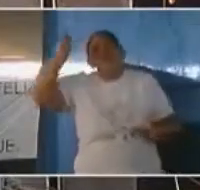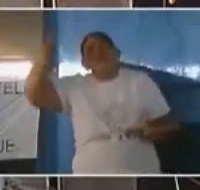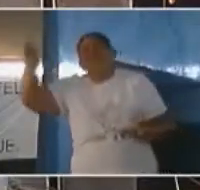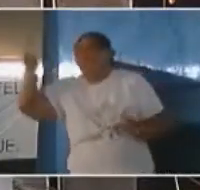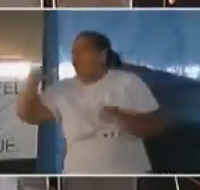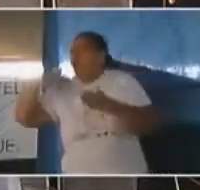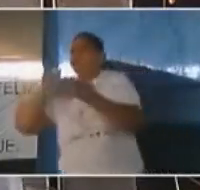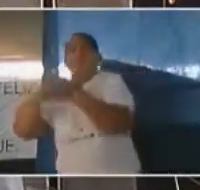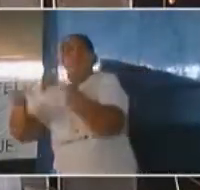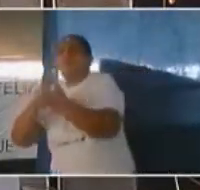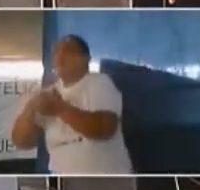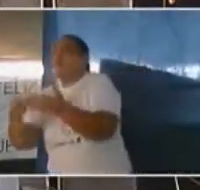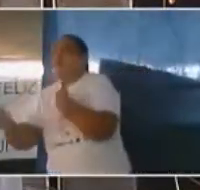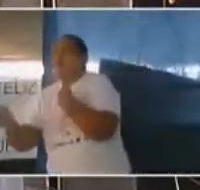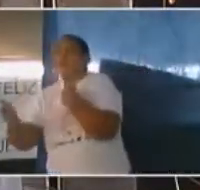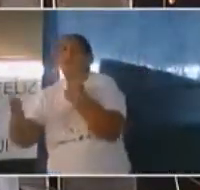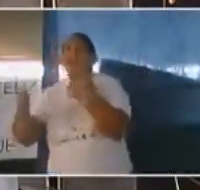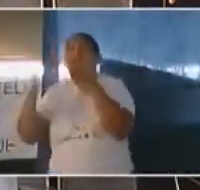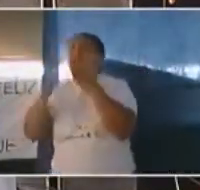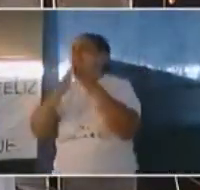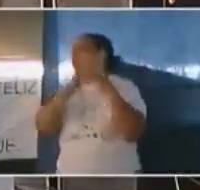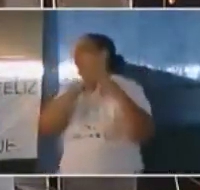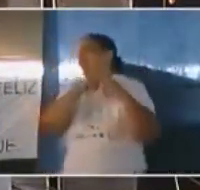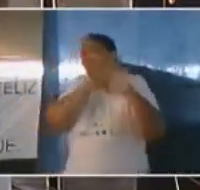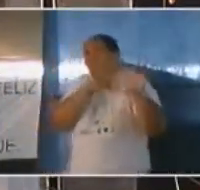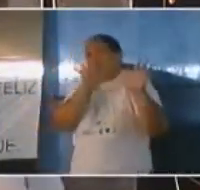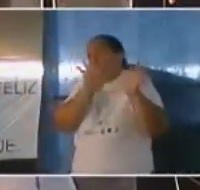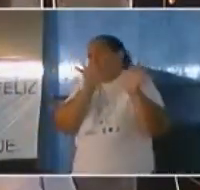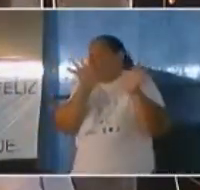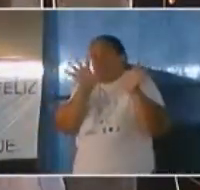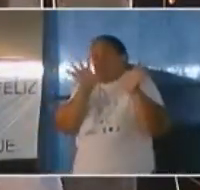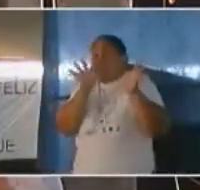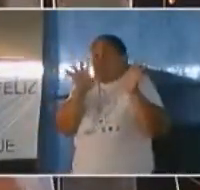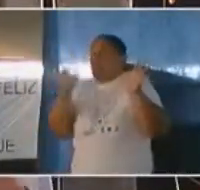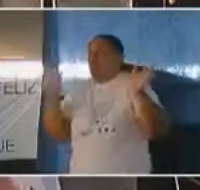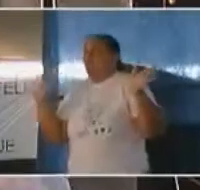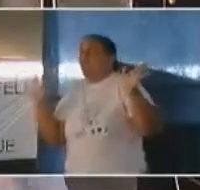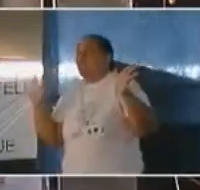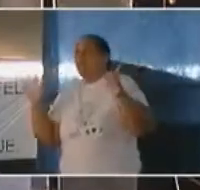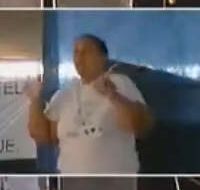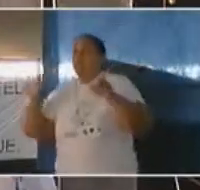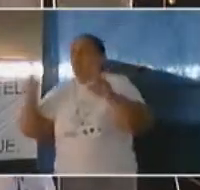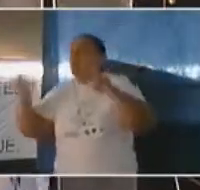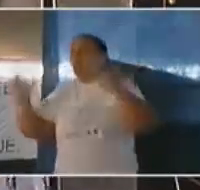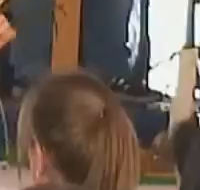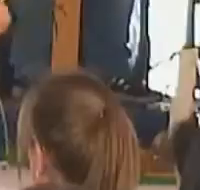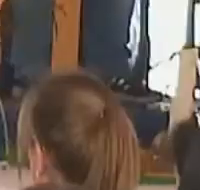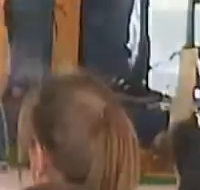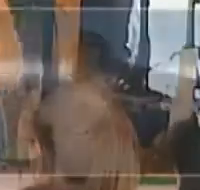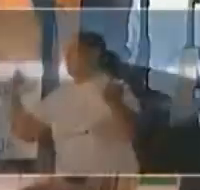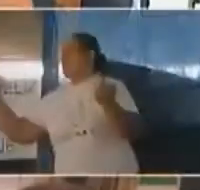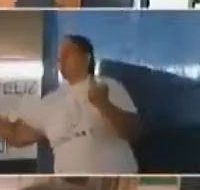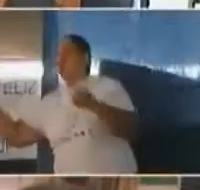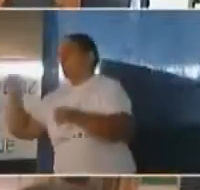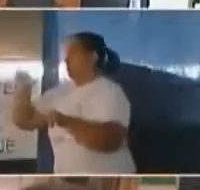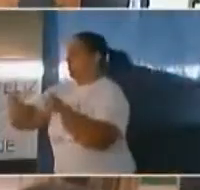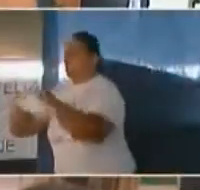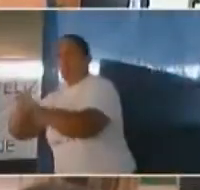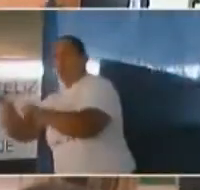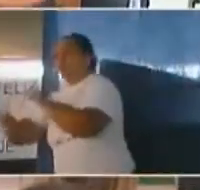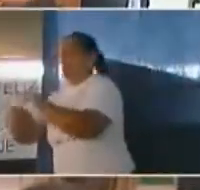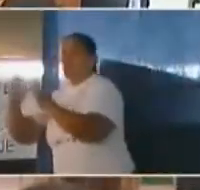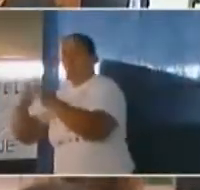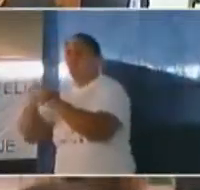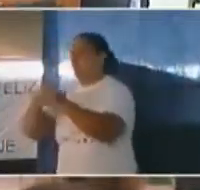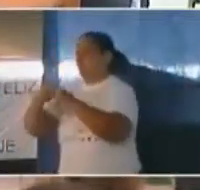Um termo técnico para isso é bricolagem. É de uma determinada religião ou de uma determinada igreja, mas experimenta um